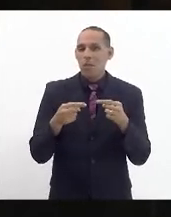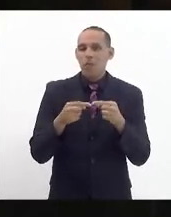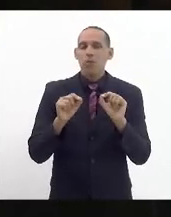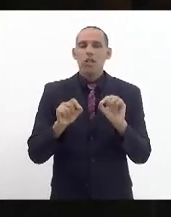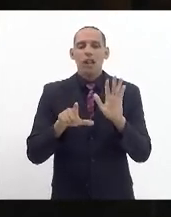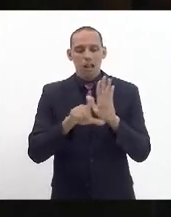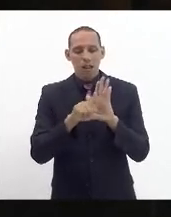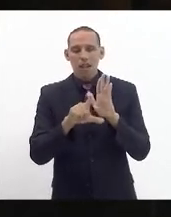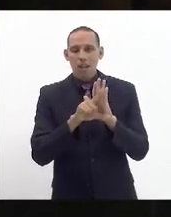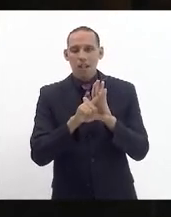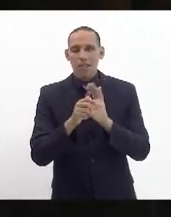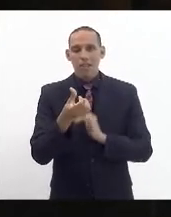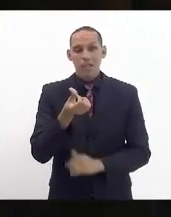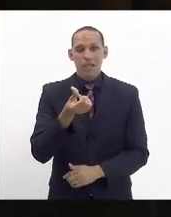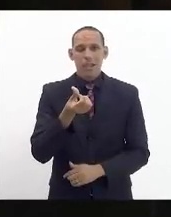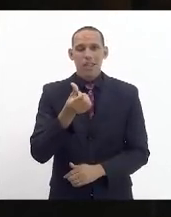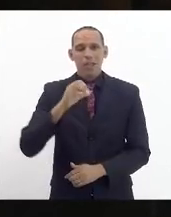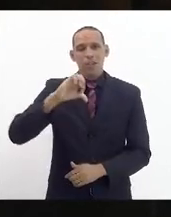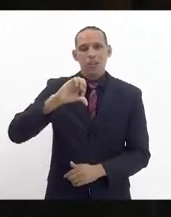Lei